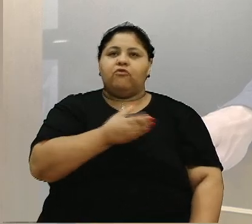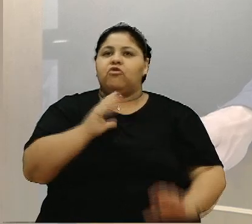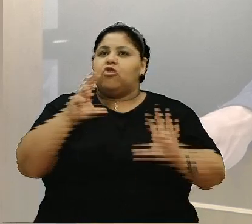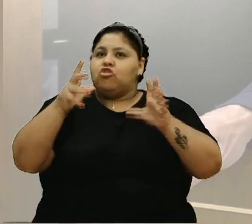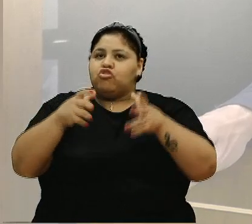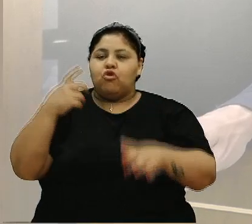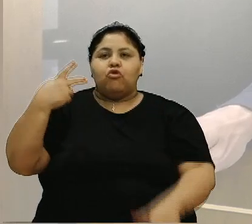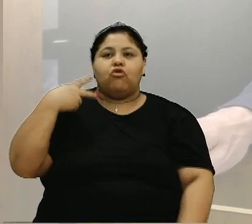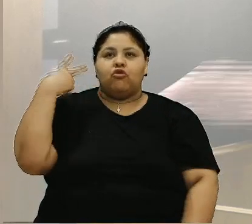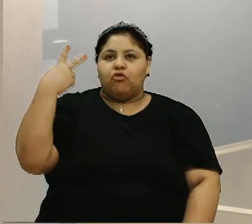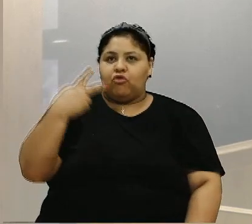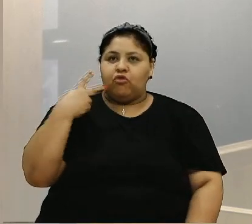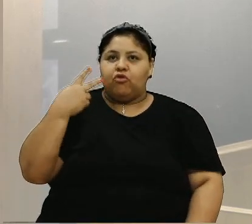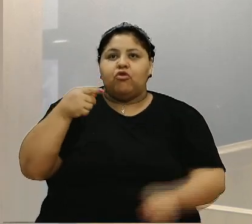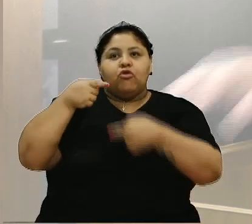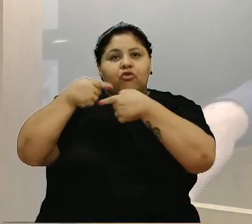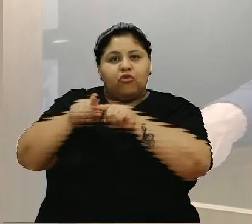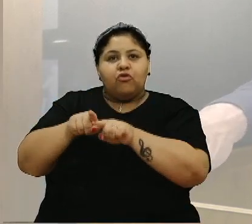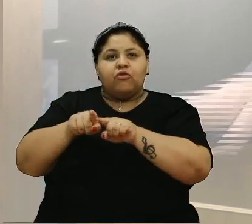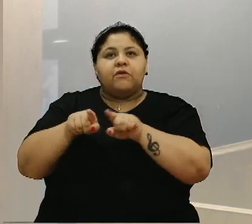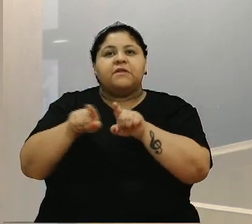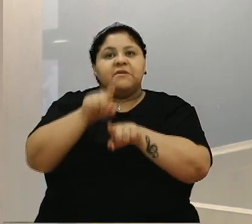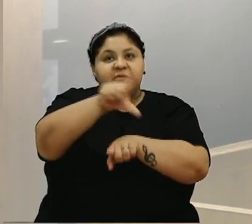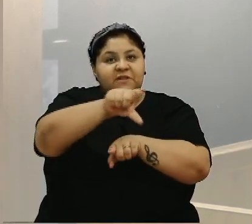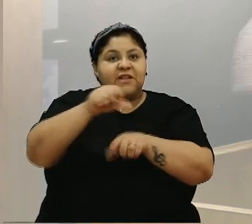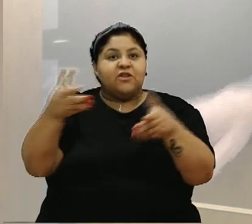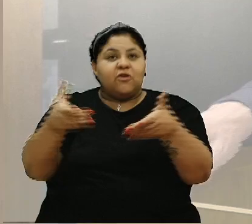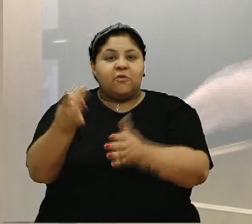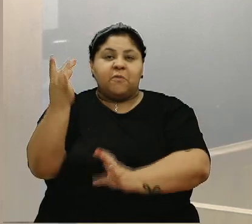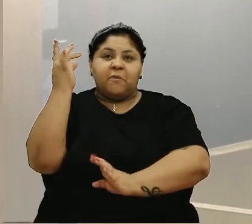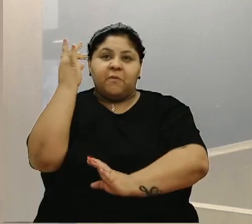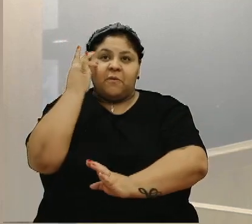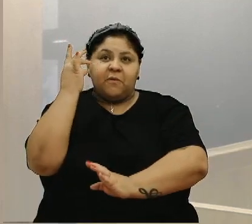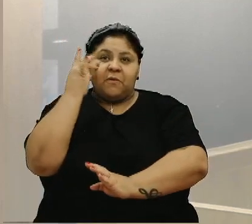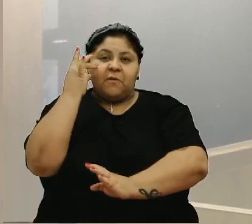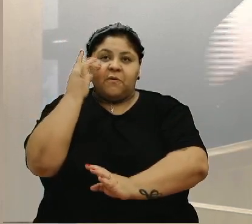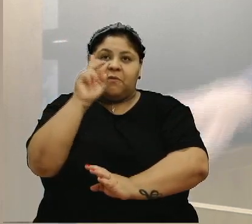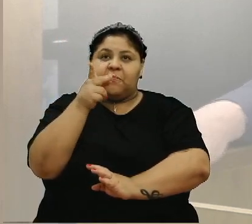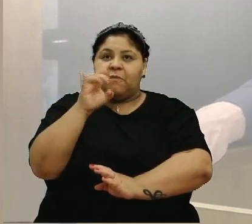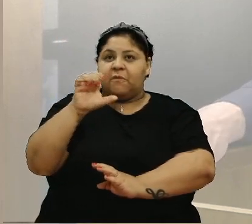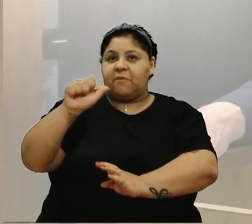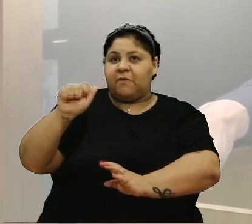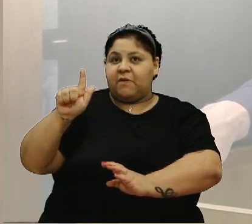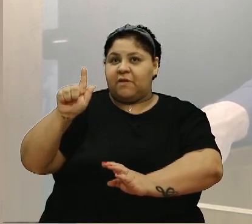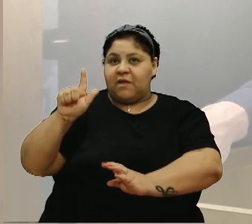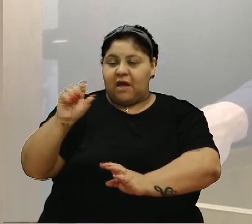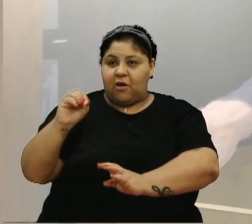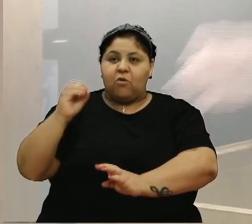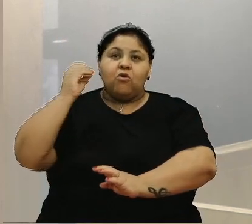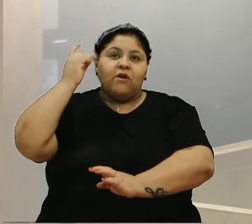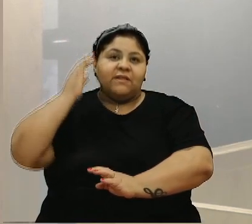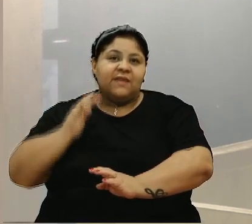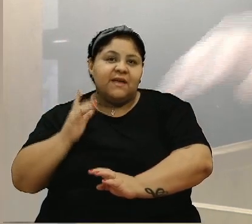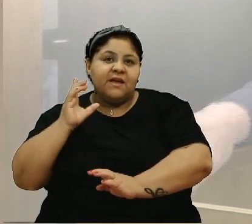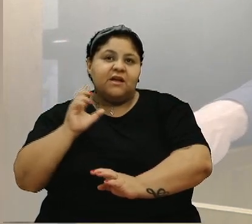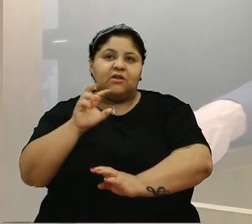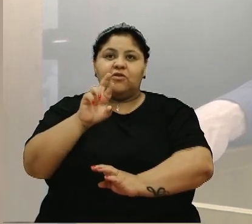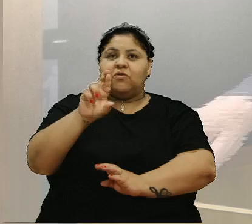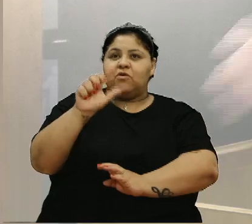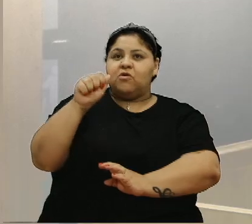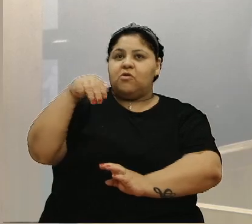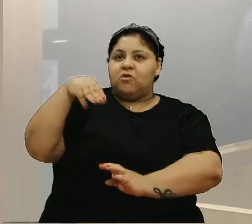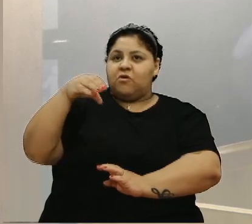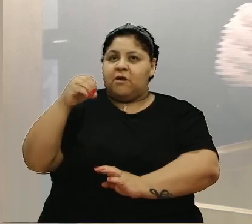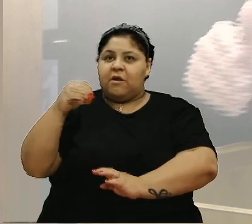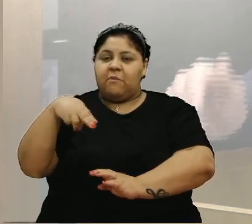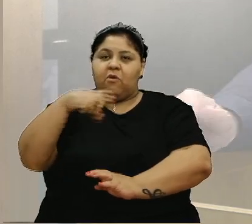os vereadores que concorreram, além dos eleitos que hoje estão aqui, o Iago, a Daiane, o capitão, Ramon, Fantinel, que era do